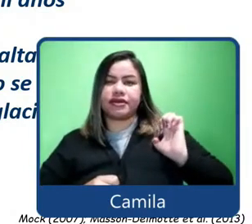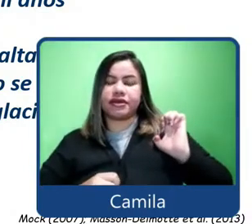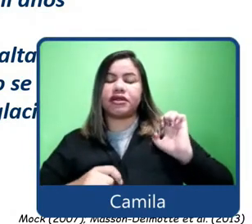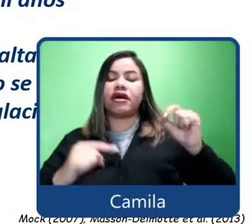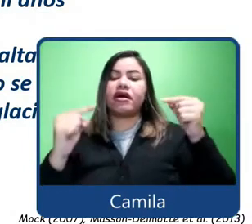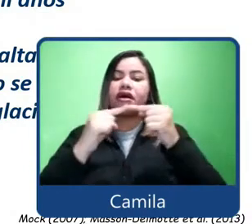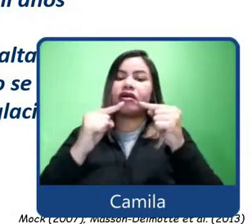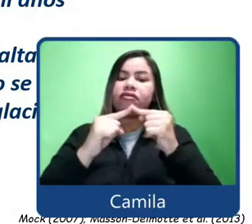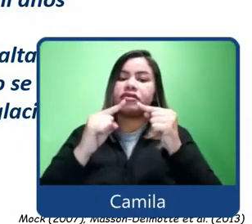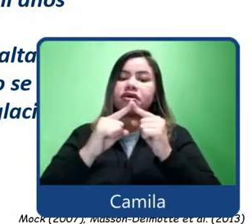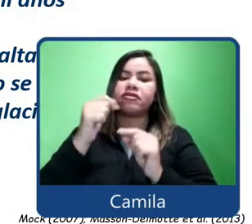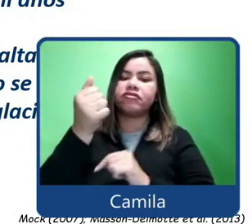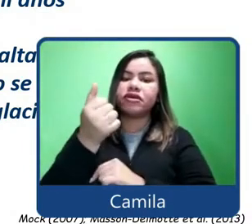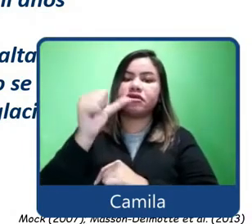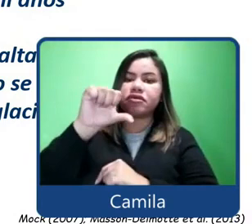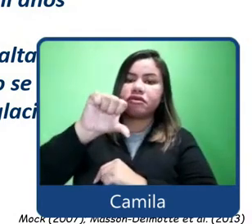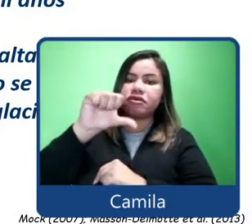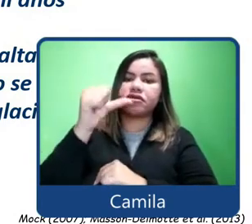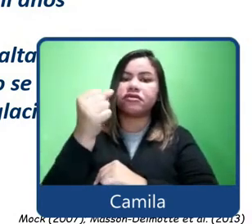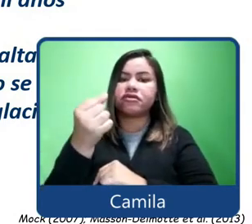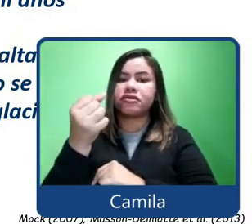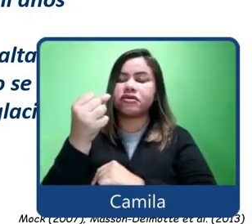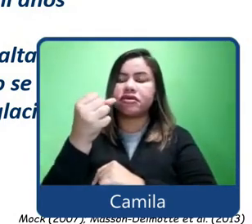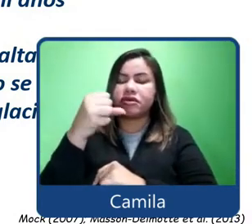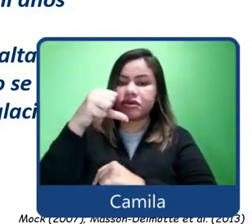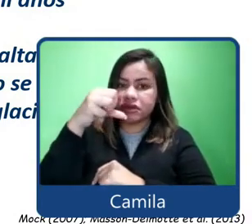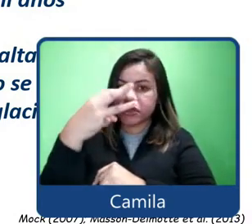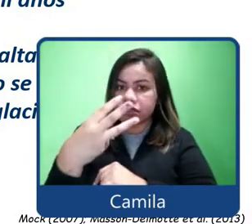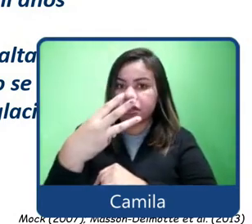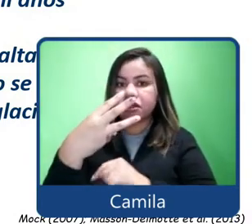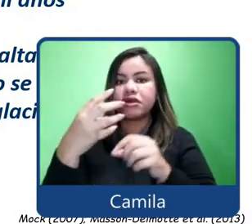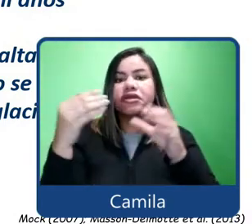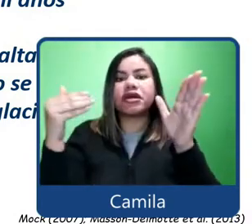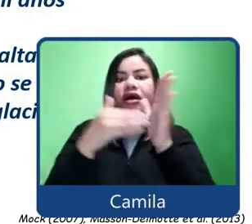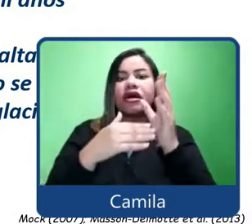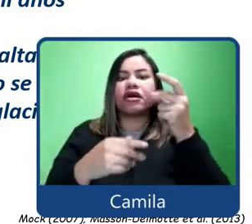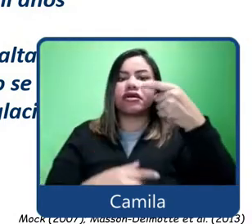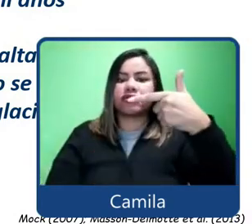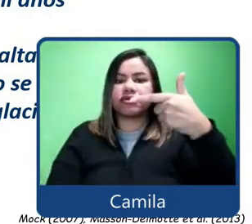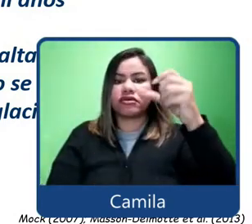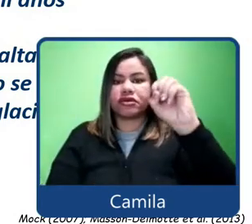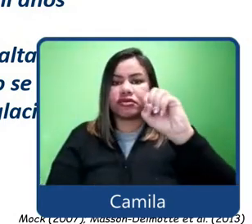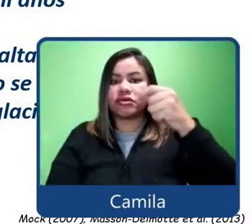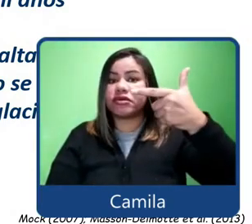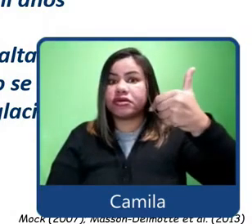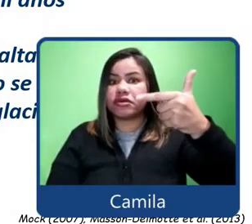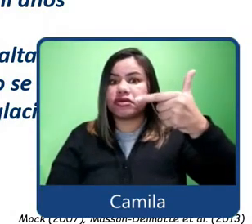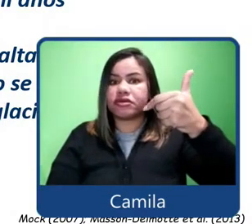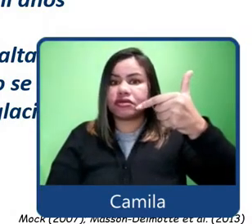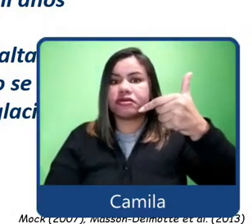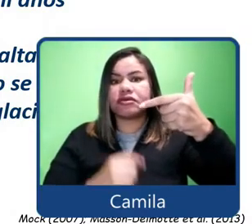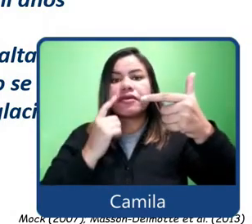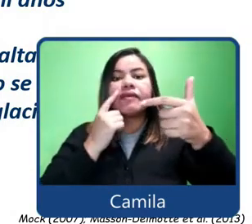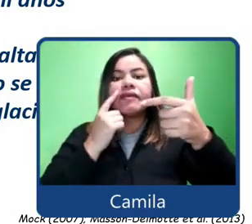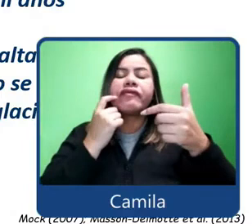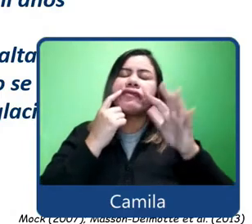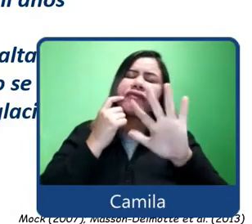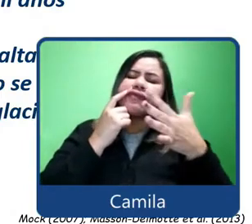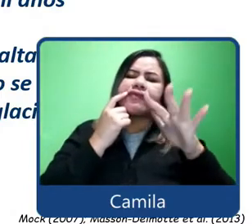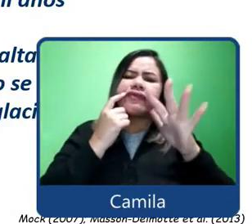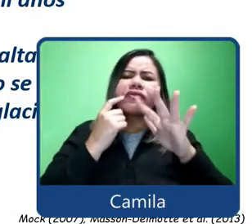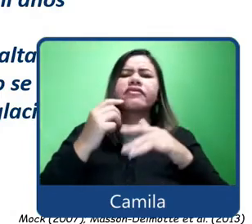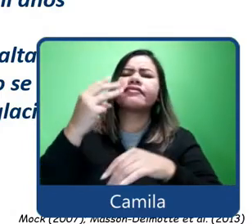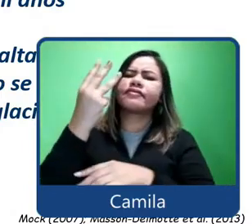2012. Para esse intervalo de tempo, nós temos mais ou menos 3,5 milímetros de elevação do nível do mar por